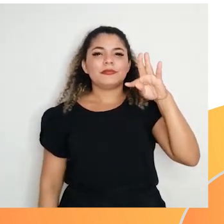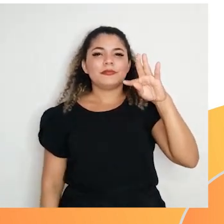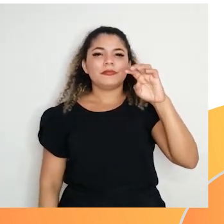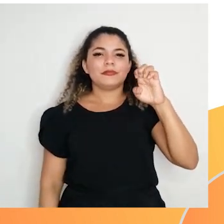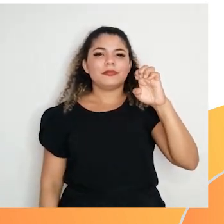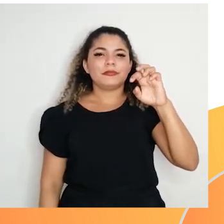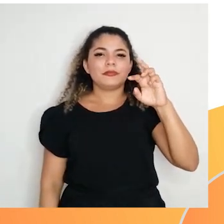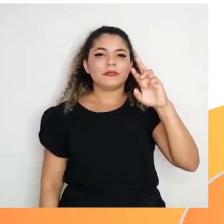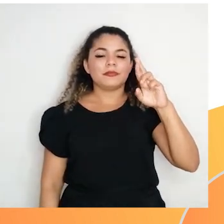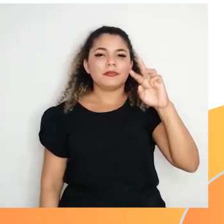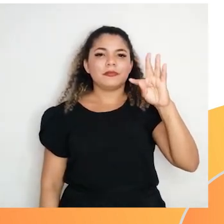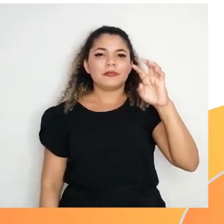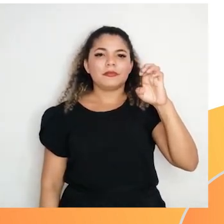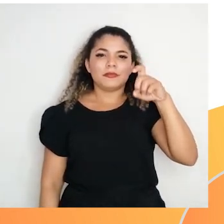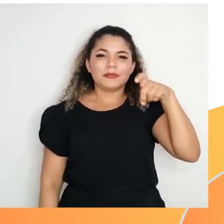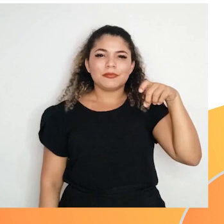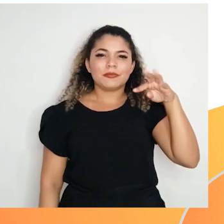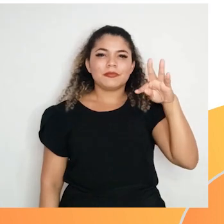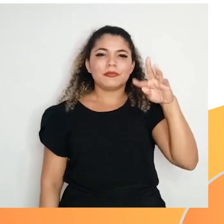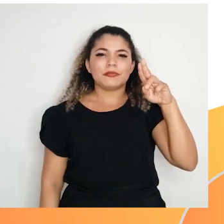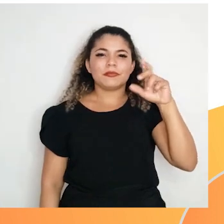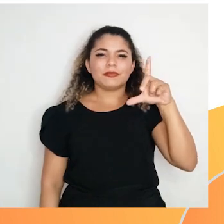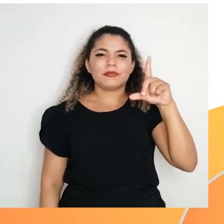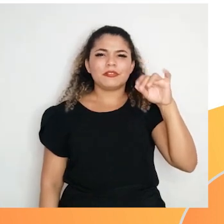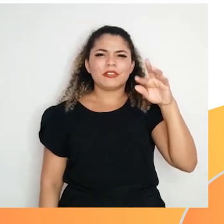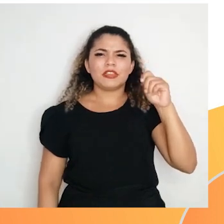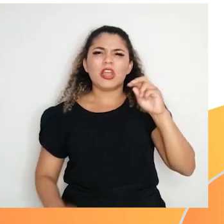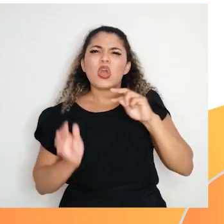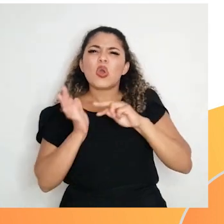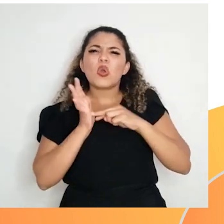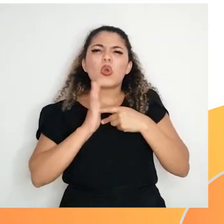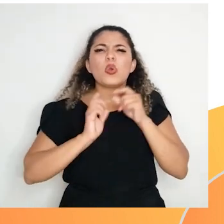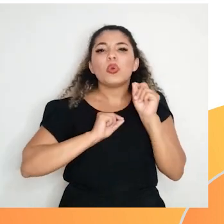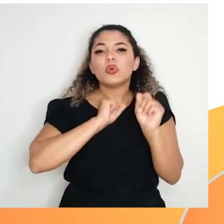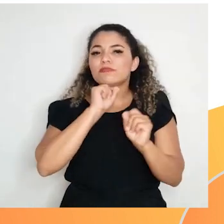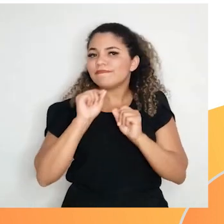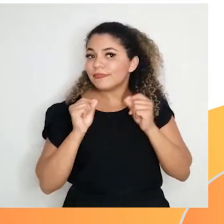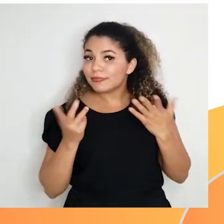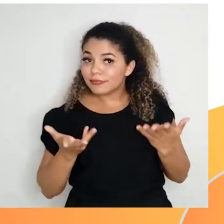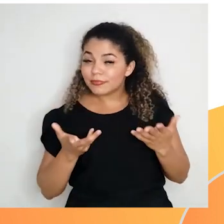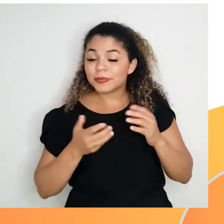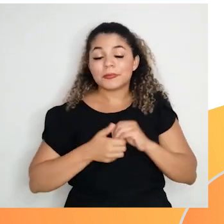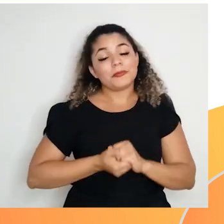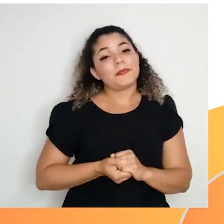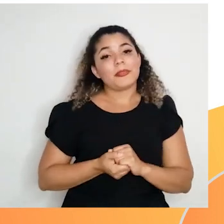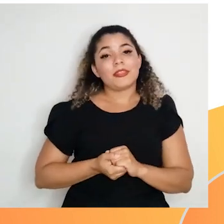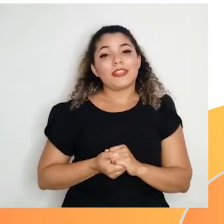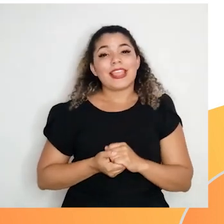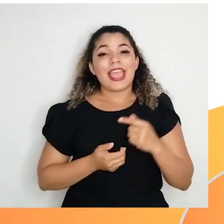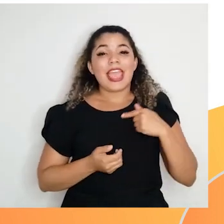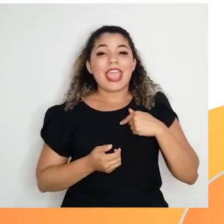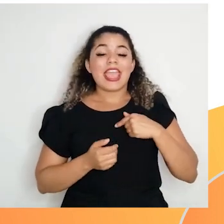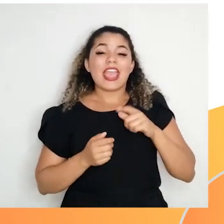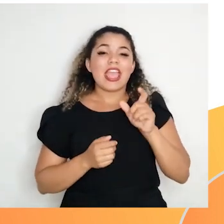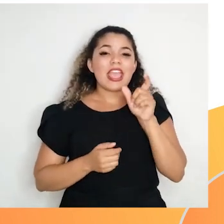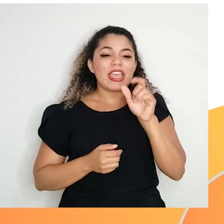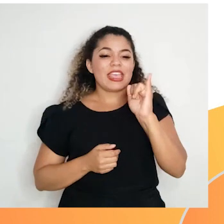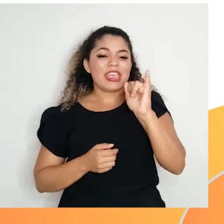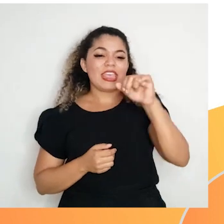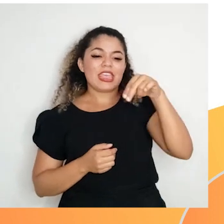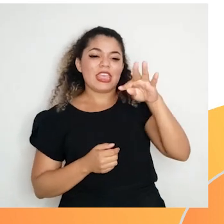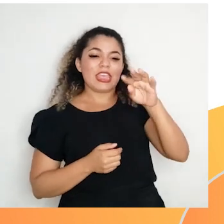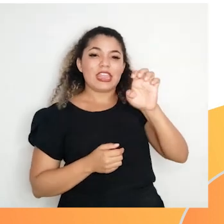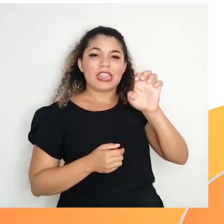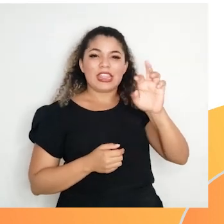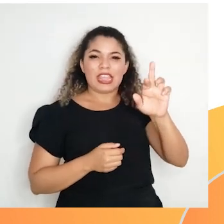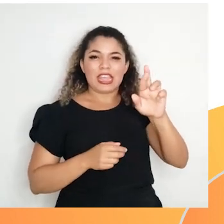Intertextualidade, tela e poema. Afinal, o que é a intertextualidade? Esse prefixo